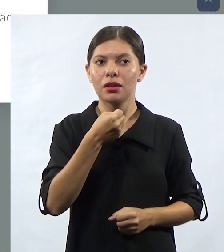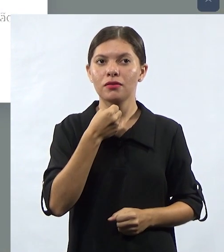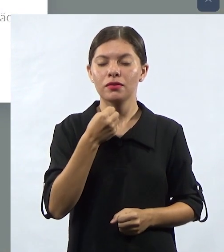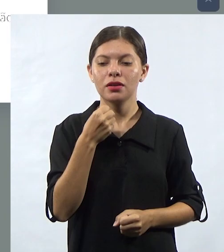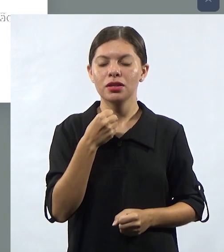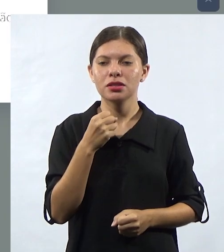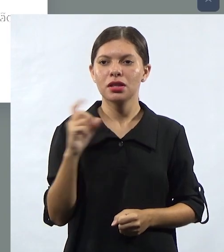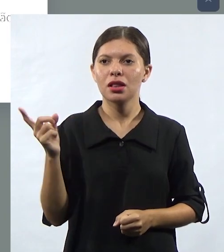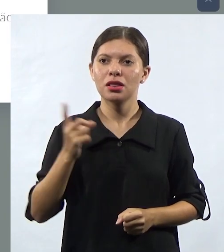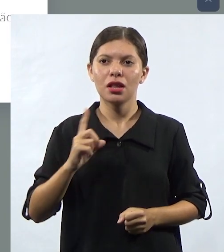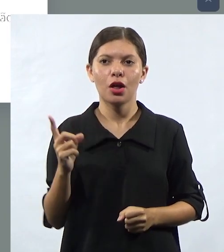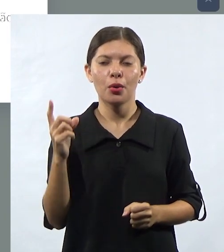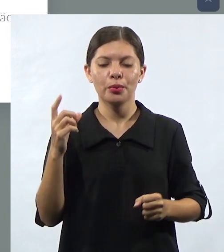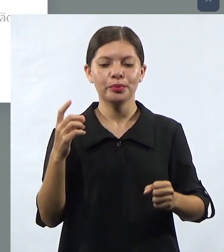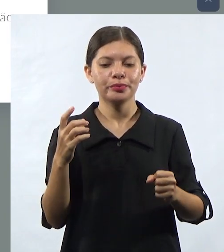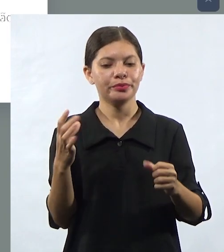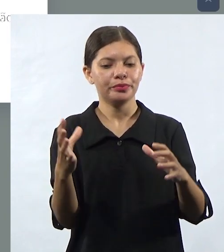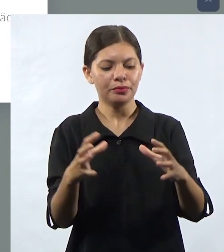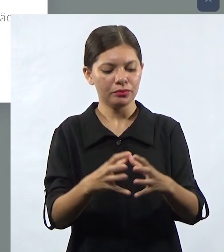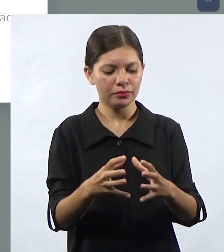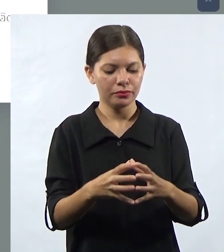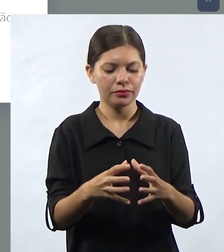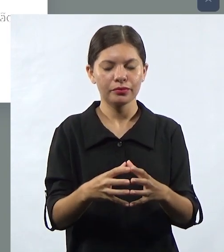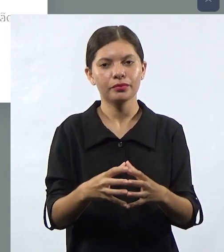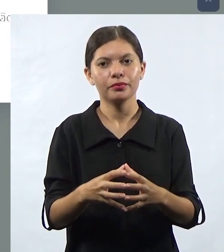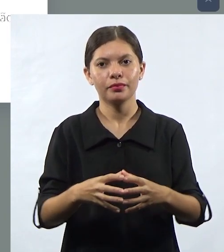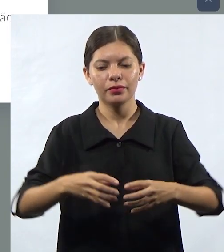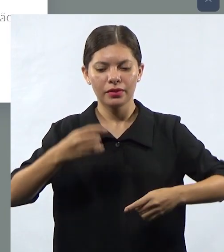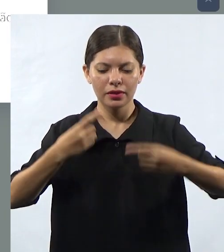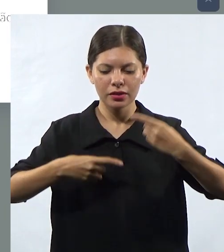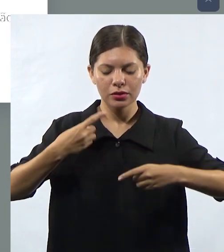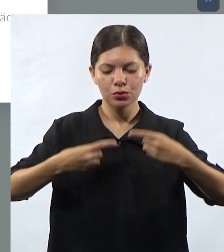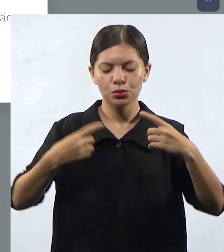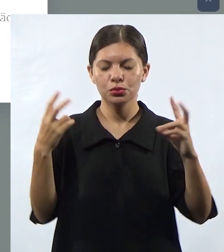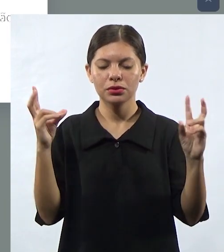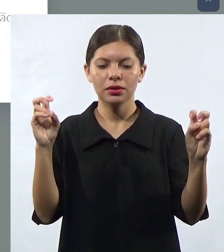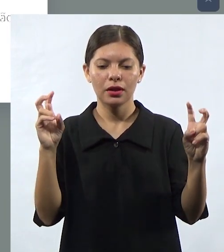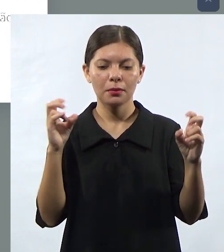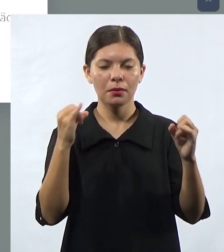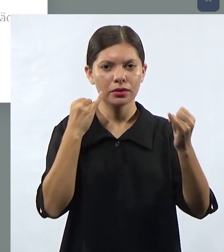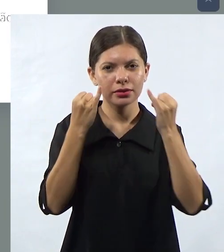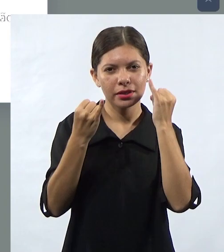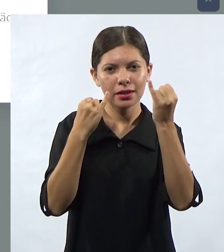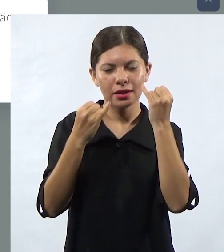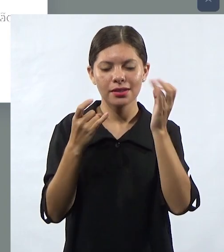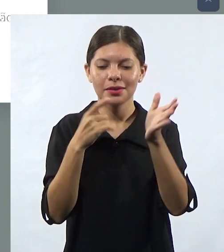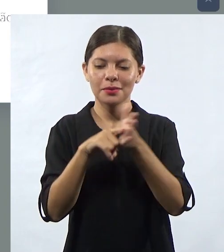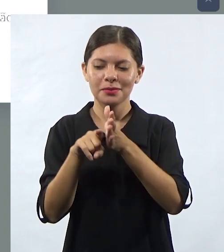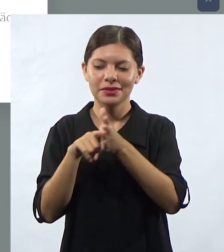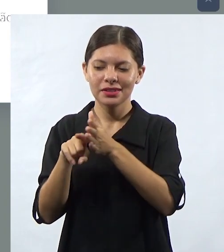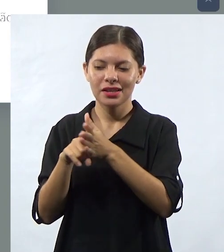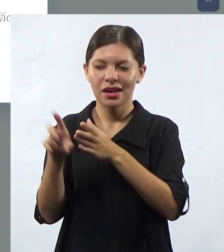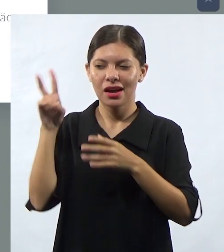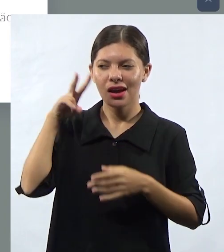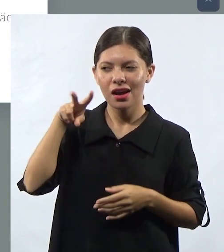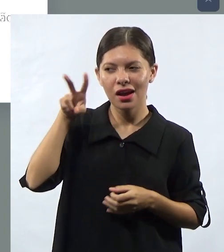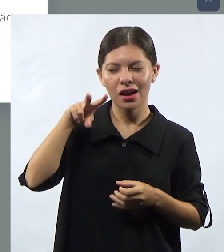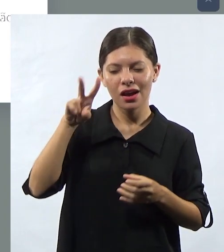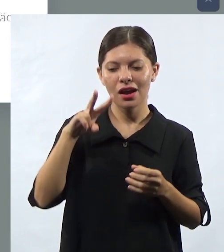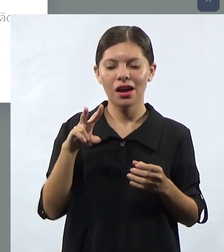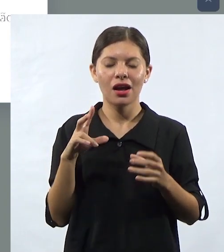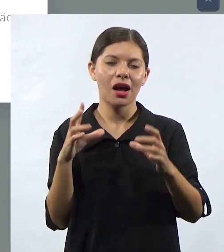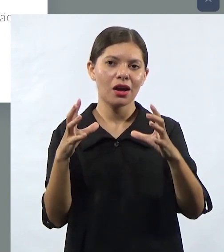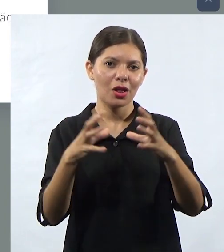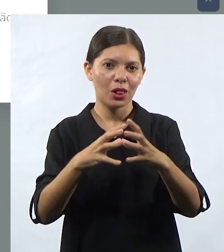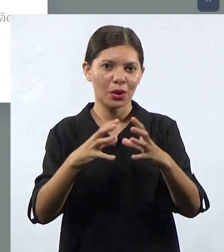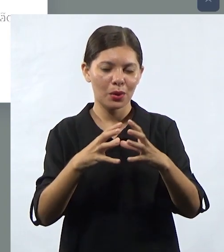falou, mas é que em grupo. Então, discute um tema de interesse para pesquisa e assim a visão do grupo, ó, perceba, é a visão